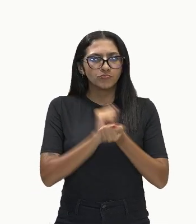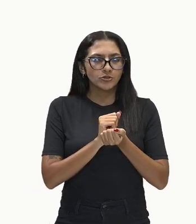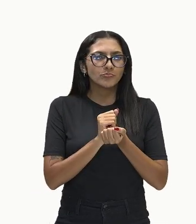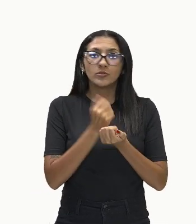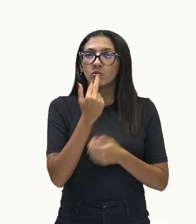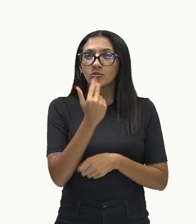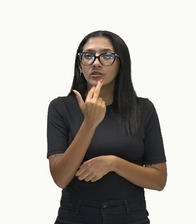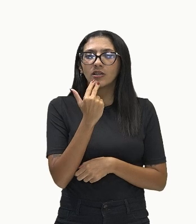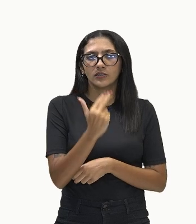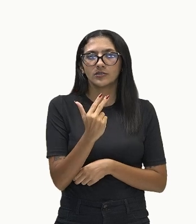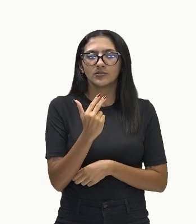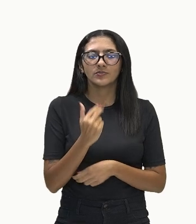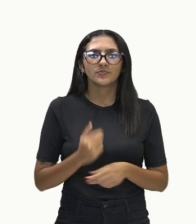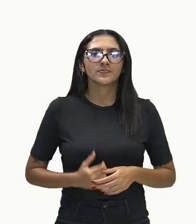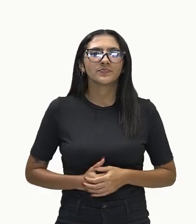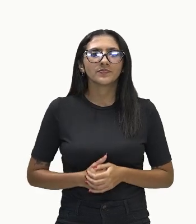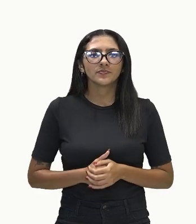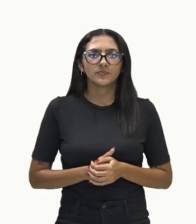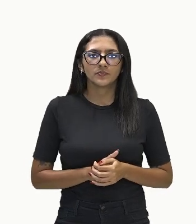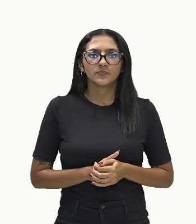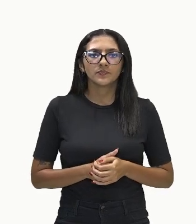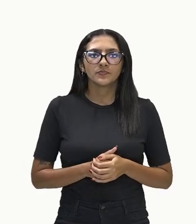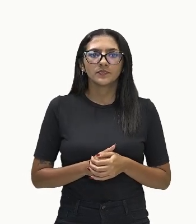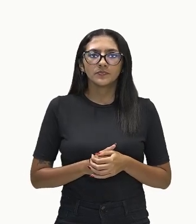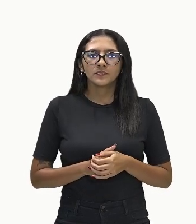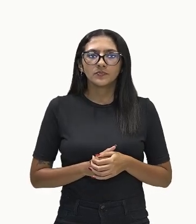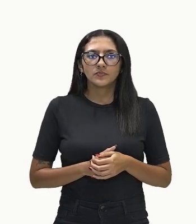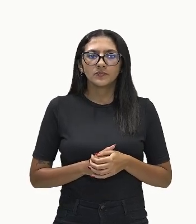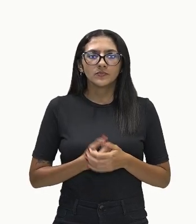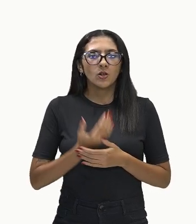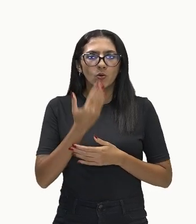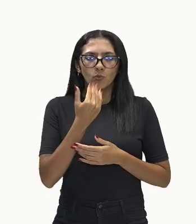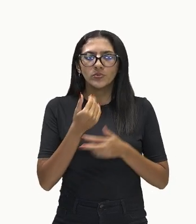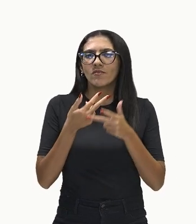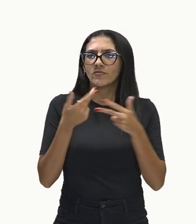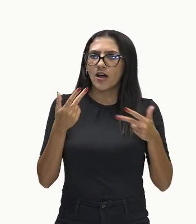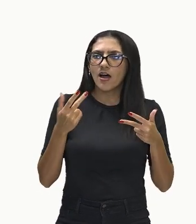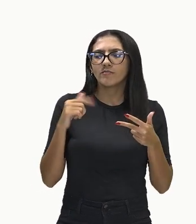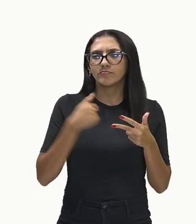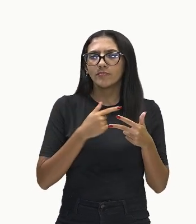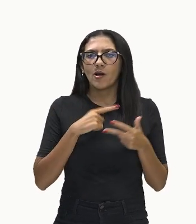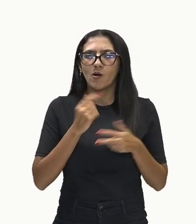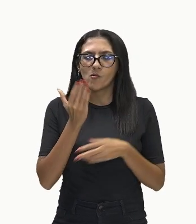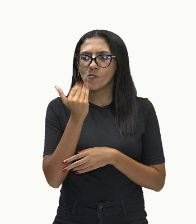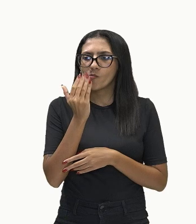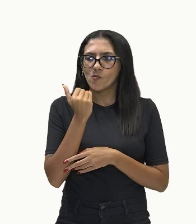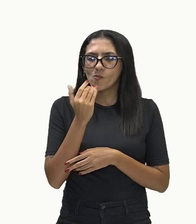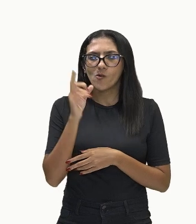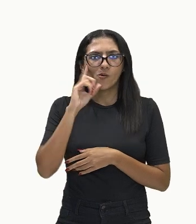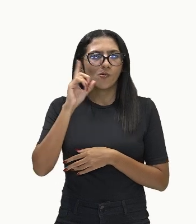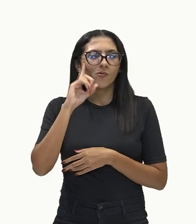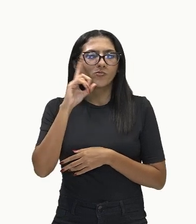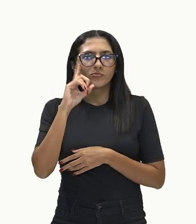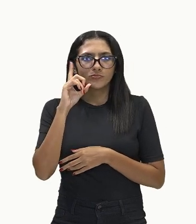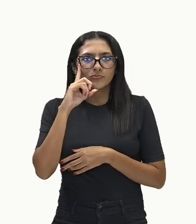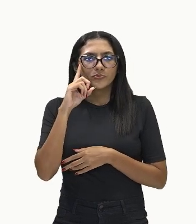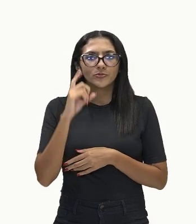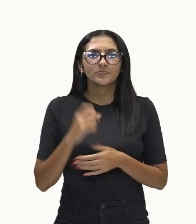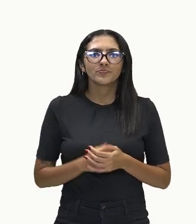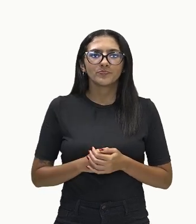nutrientes. Nos alimentos que nós ingerimos, nós vamos